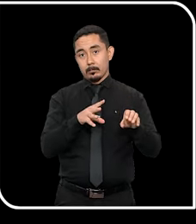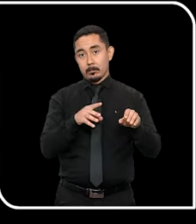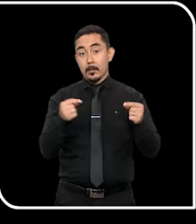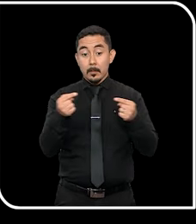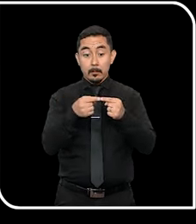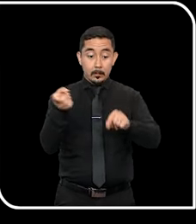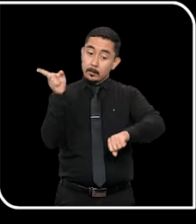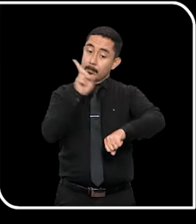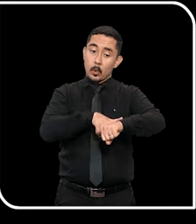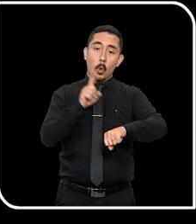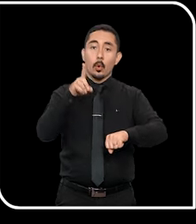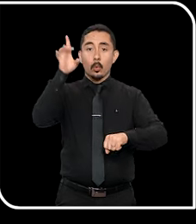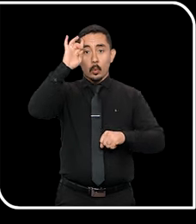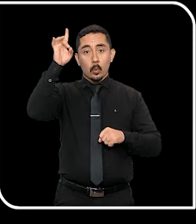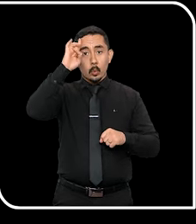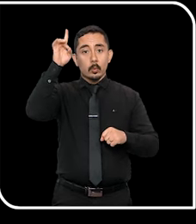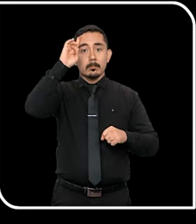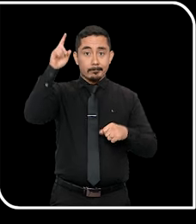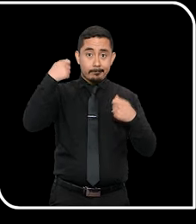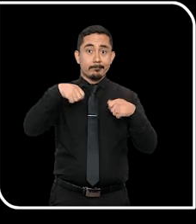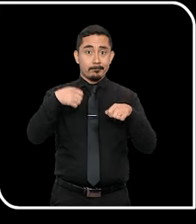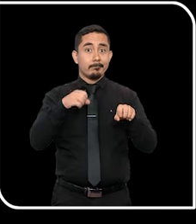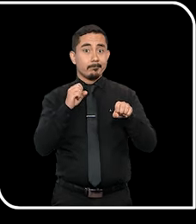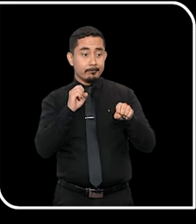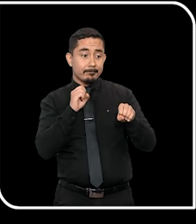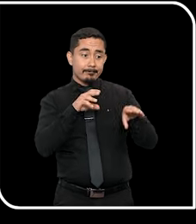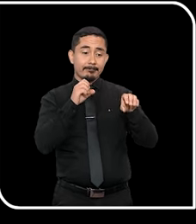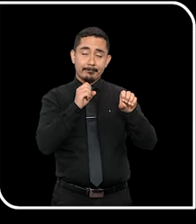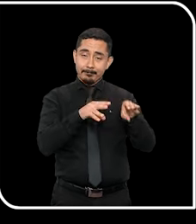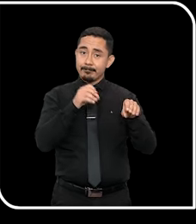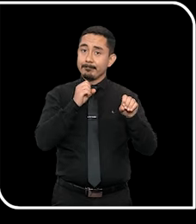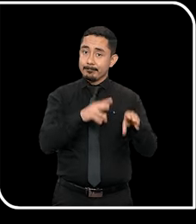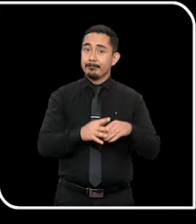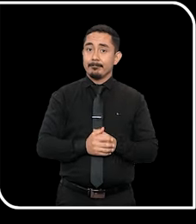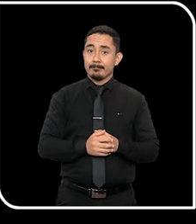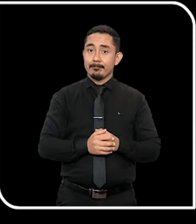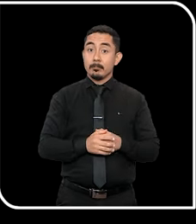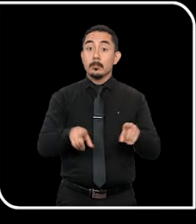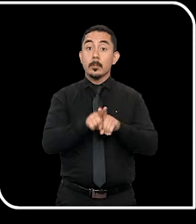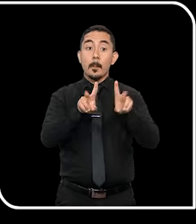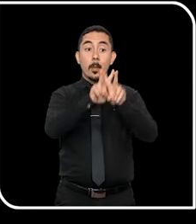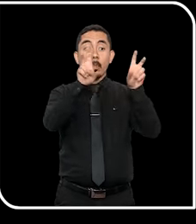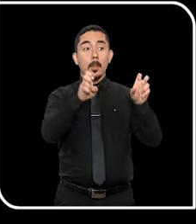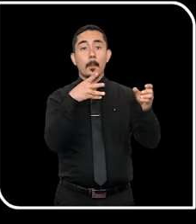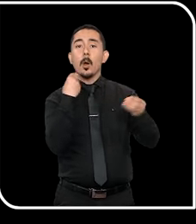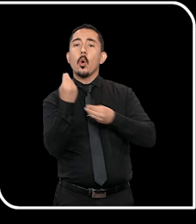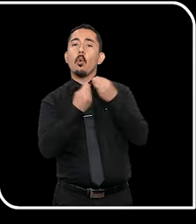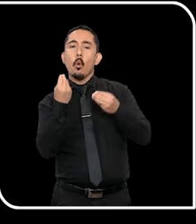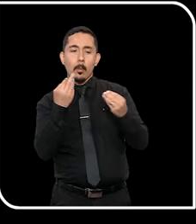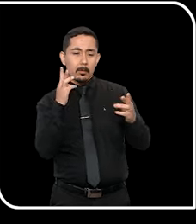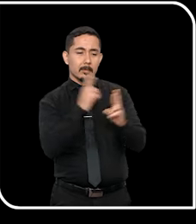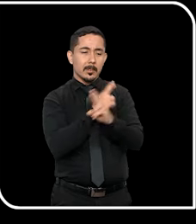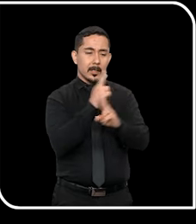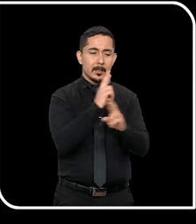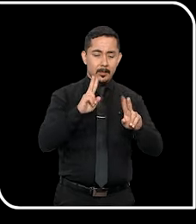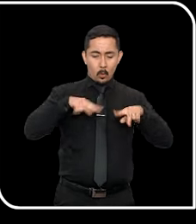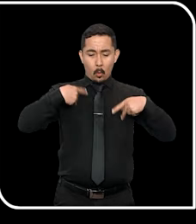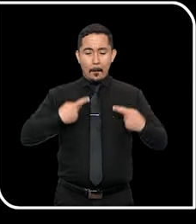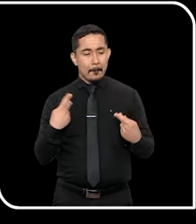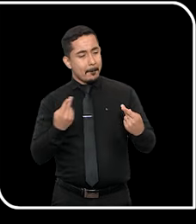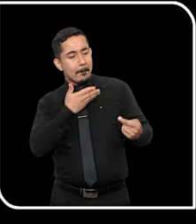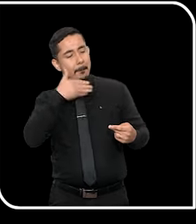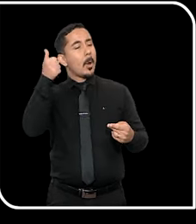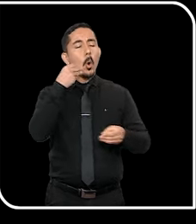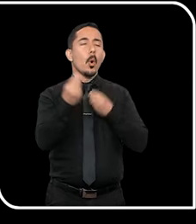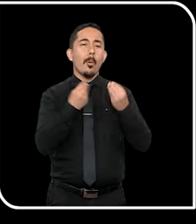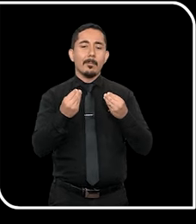vai se desconstruindo dia após dia talvez a gente pensasse num tema como ar relações mais humanizadas né